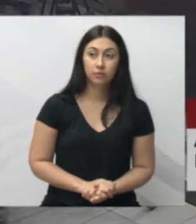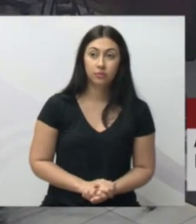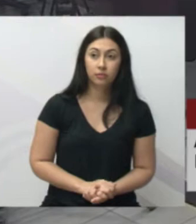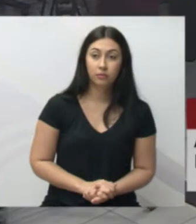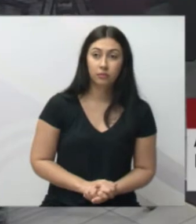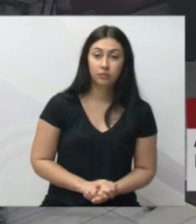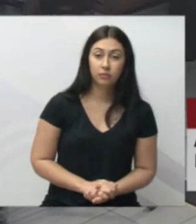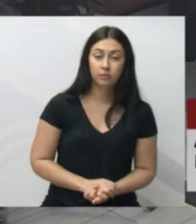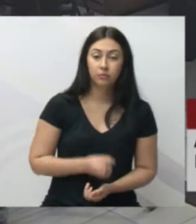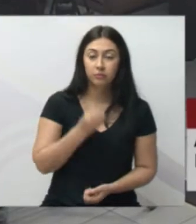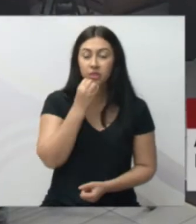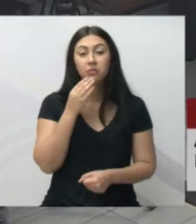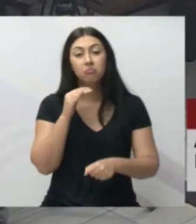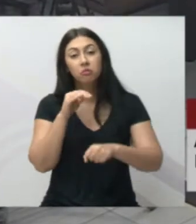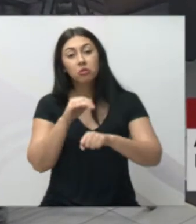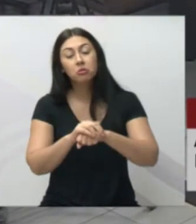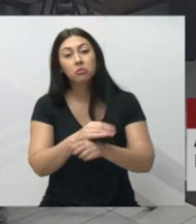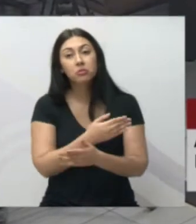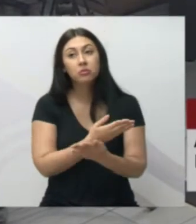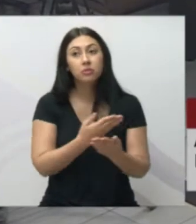Senhoras e senhores, boa noite a todos.